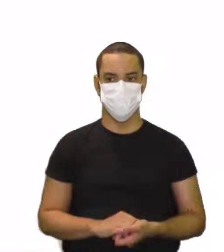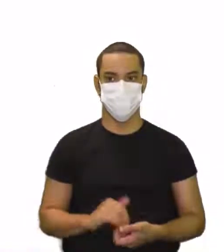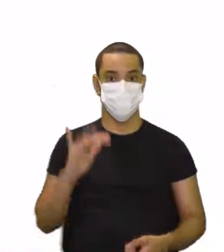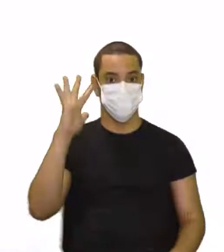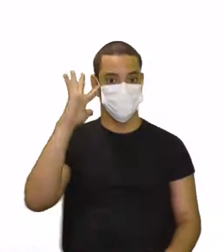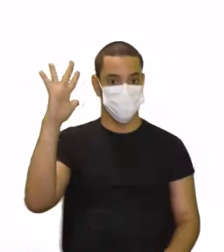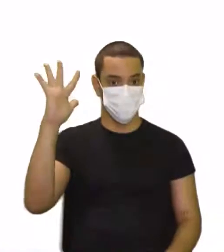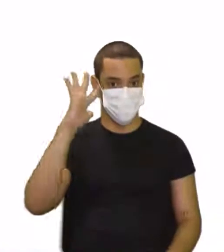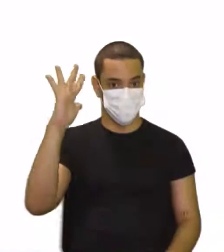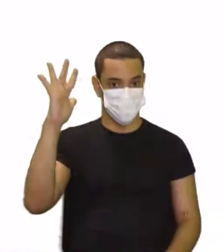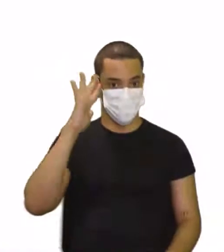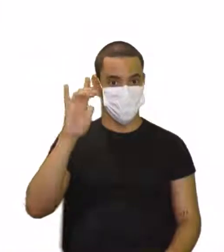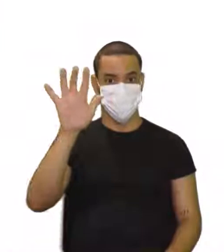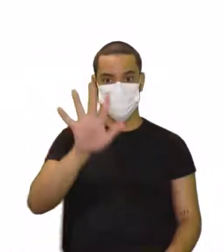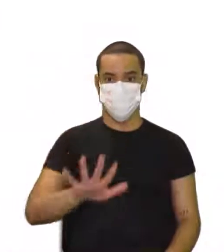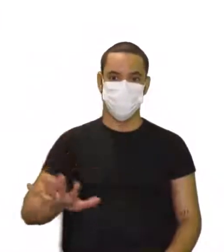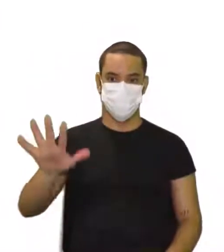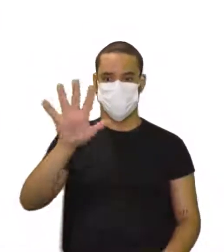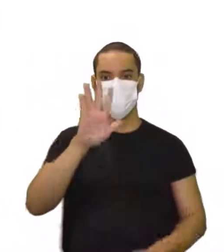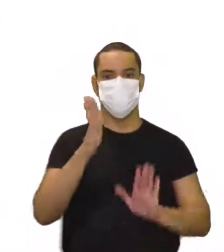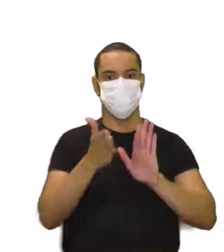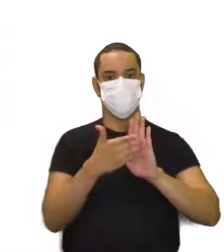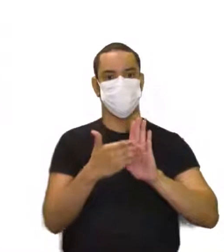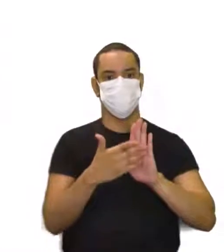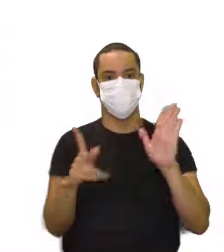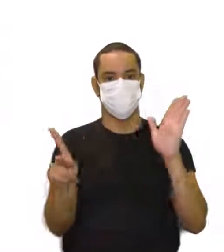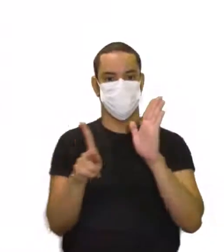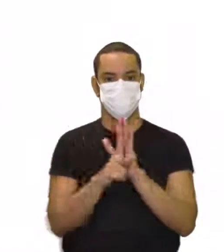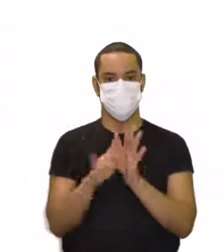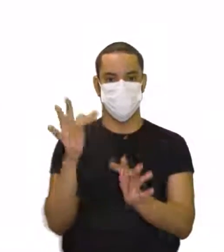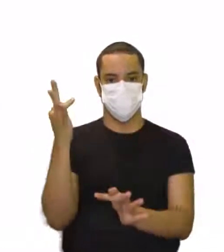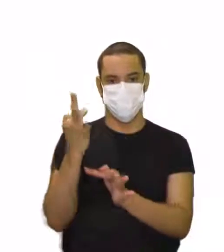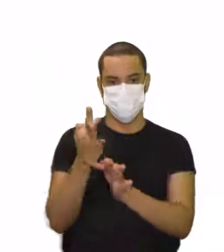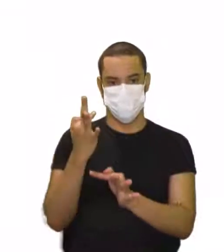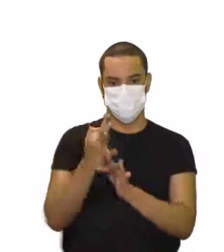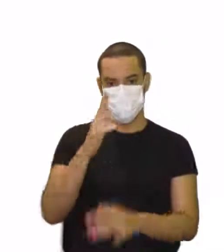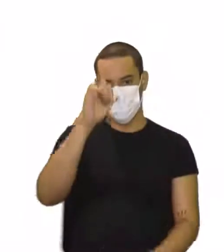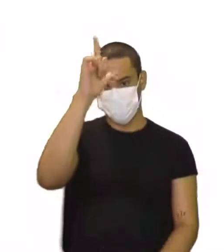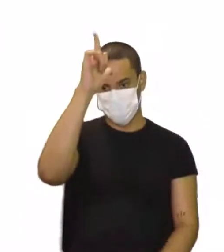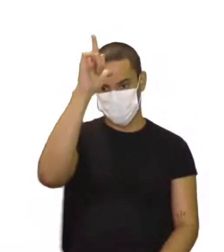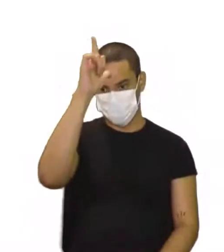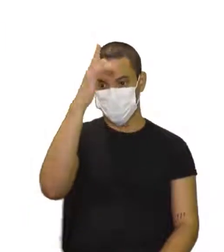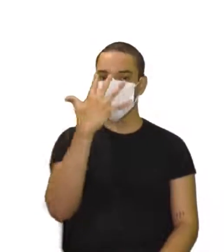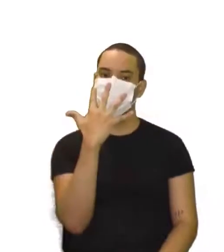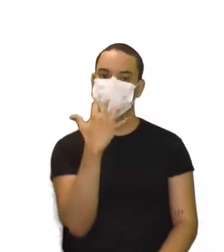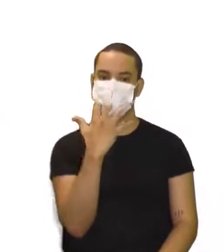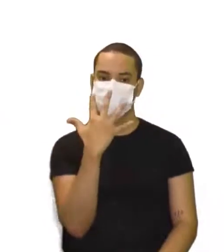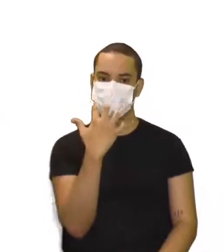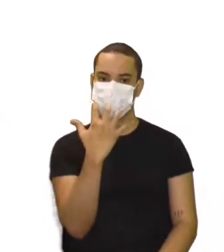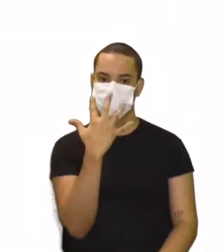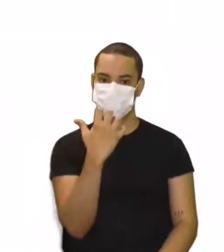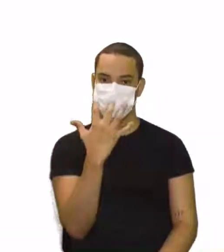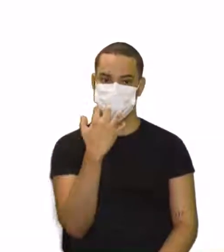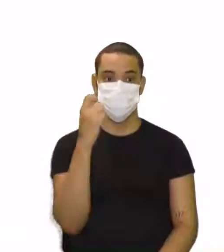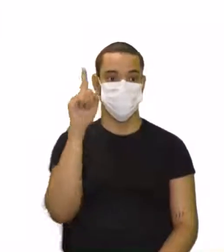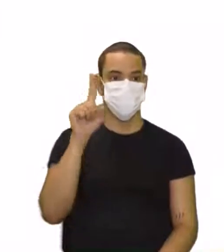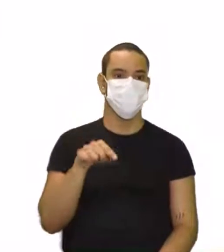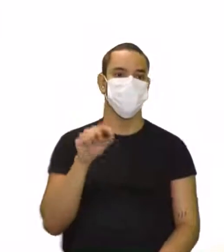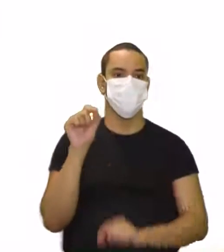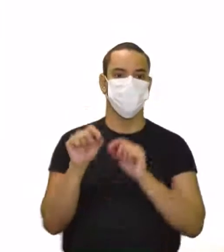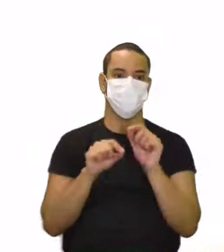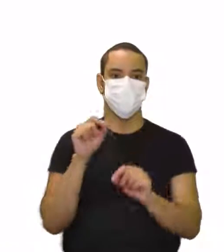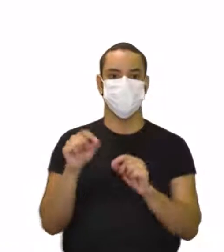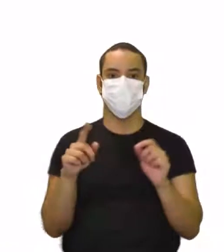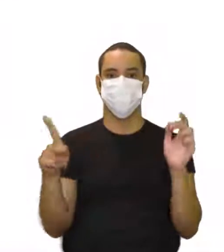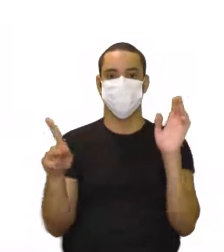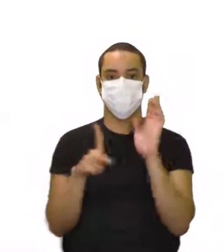a teoria da relatividade geral proposta pelo físico alemão Albert Einstein é uma